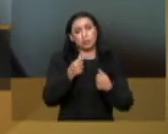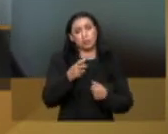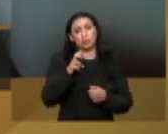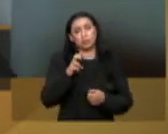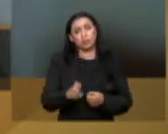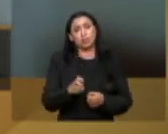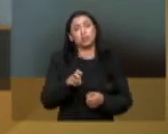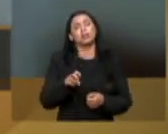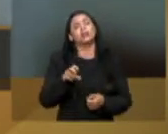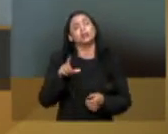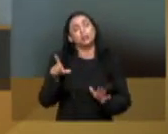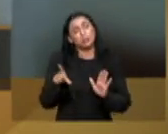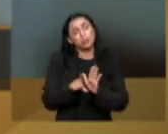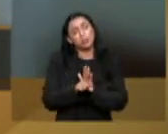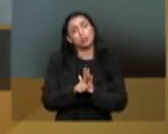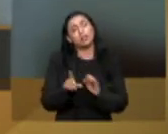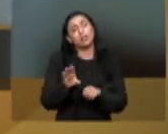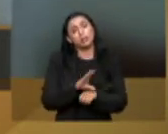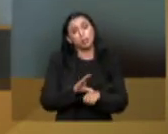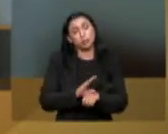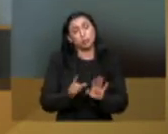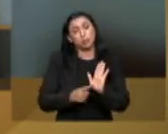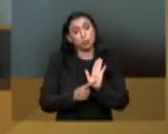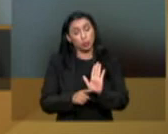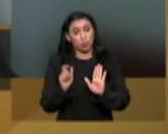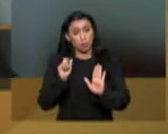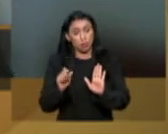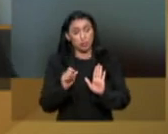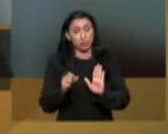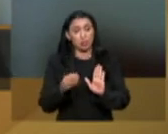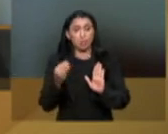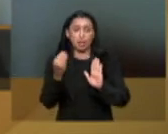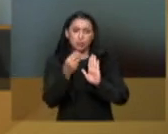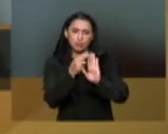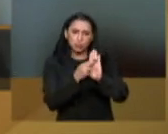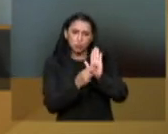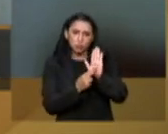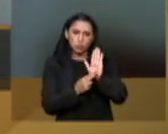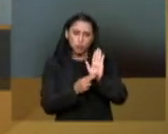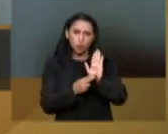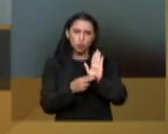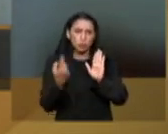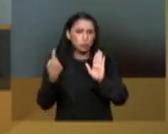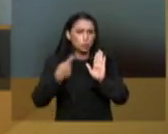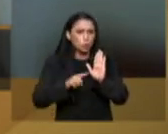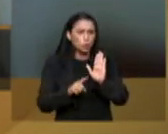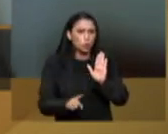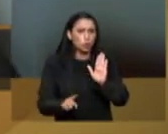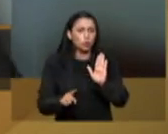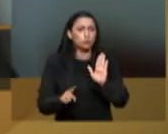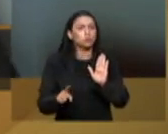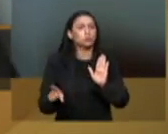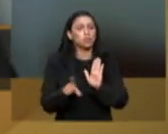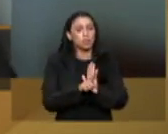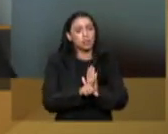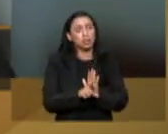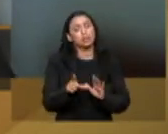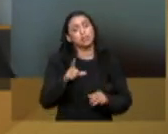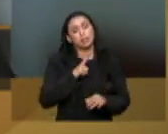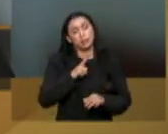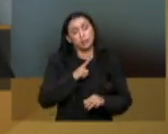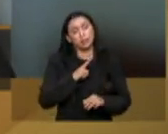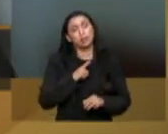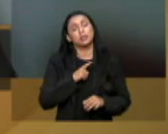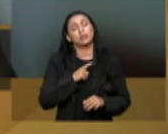Lei 9.798, exceto, ademais, que tais atos normativos infralegais sempre trataram as cargas